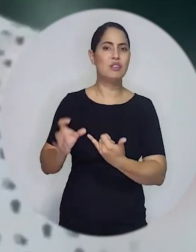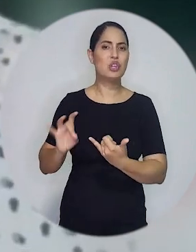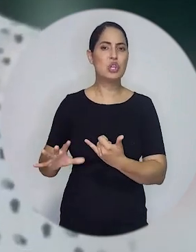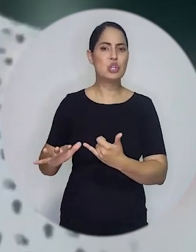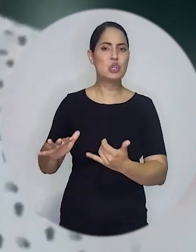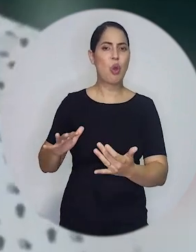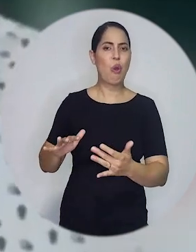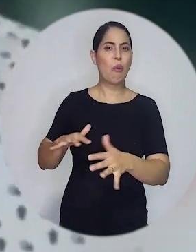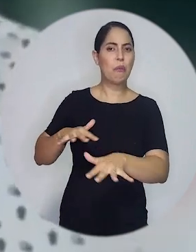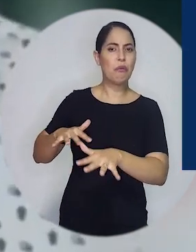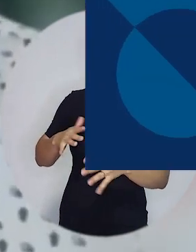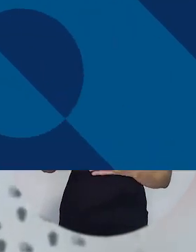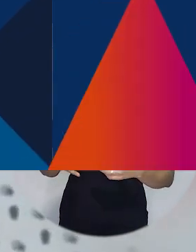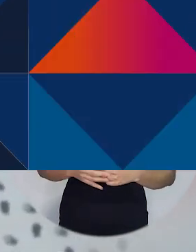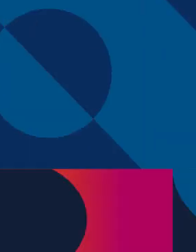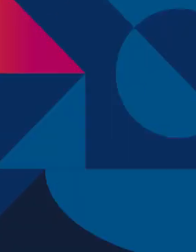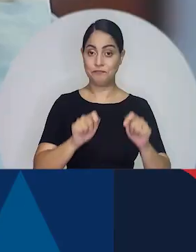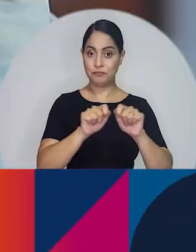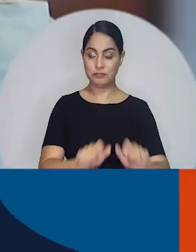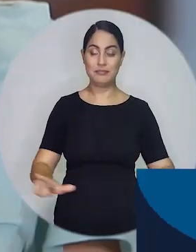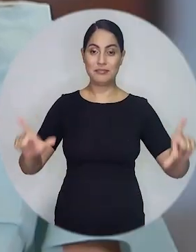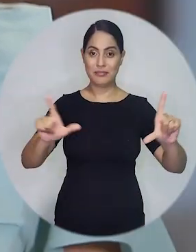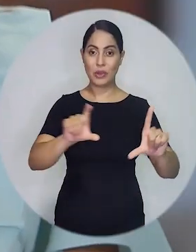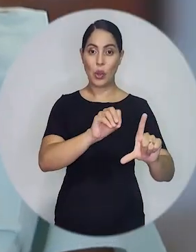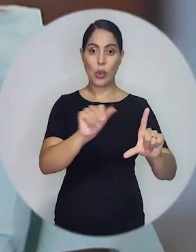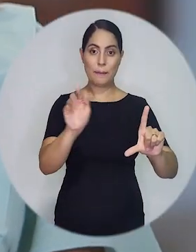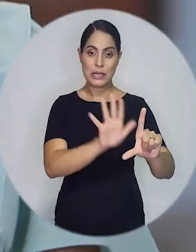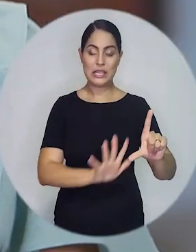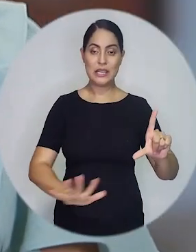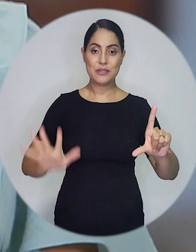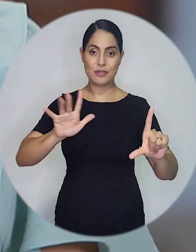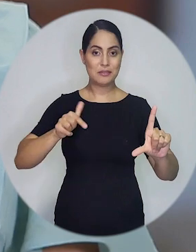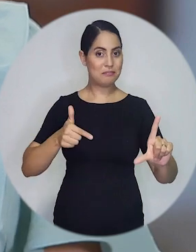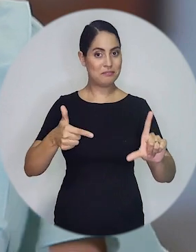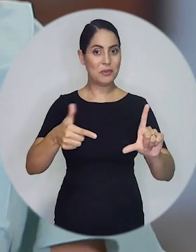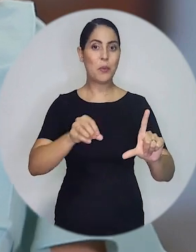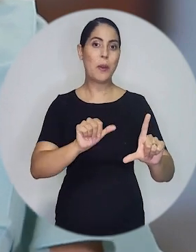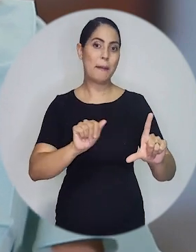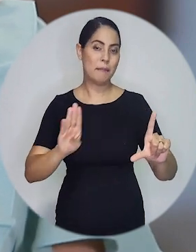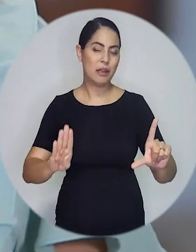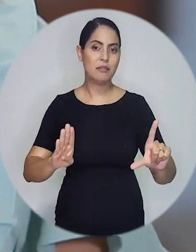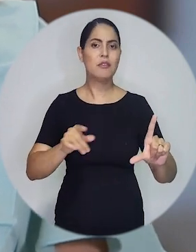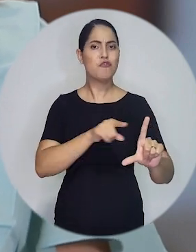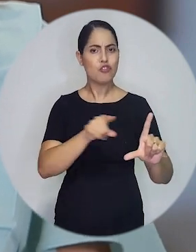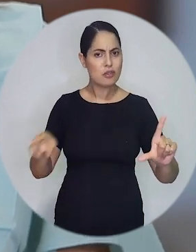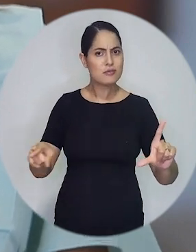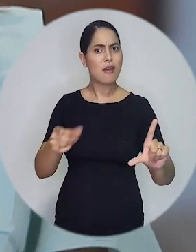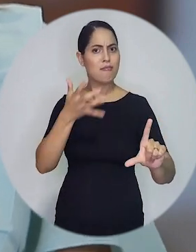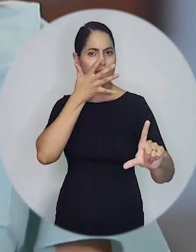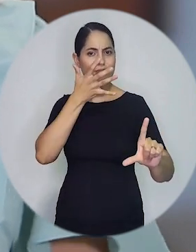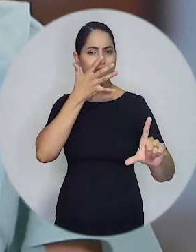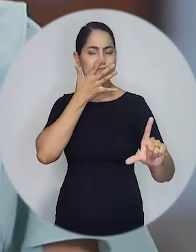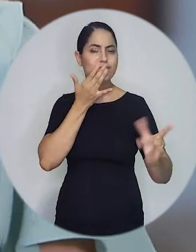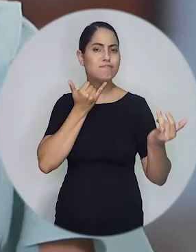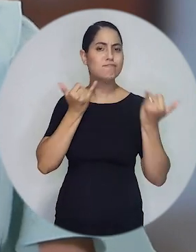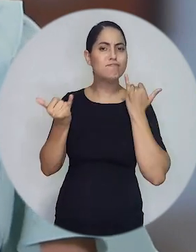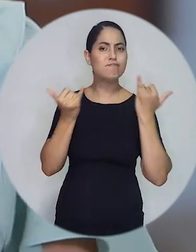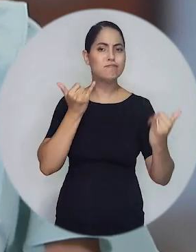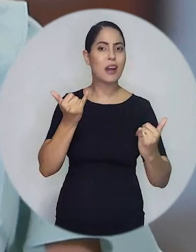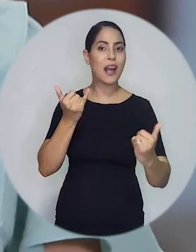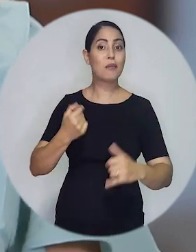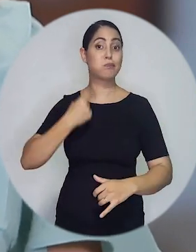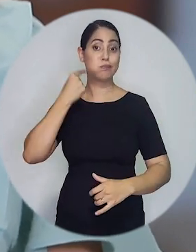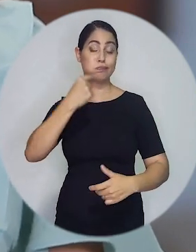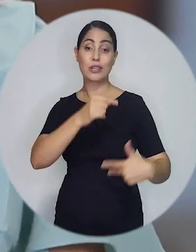que é apenas para fazer uma movimentação. Este programa é mais uma produção da Ordem dos Advogados do Brasil. Aqui você fica